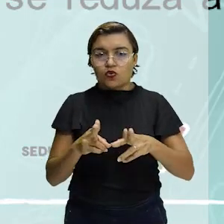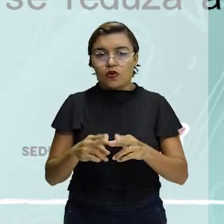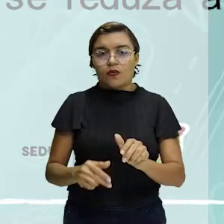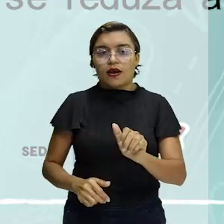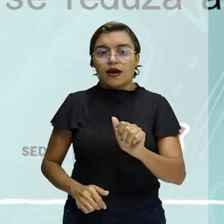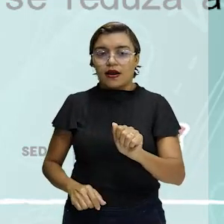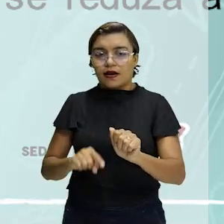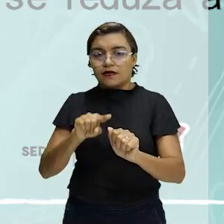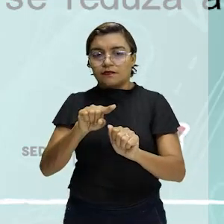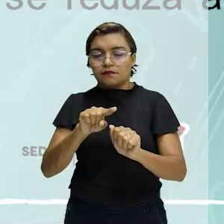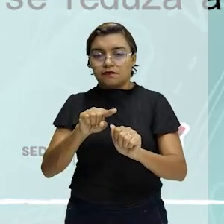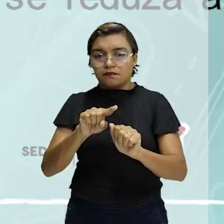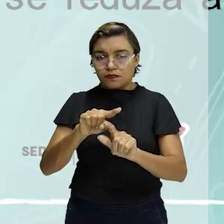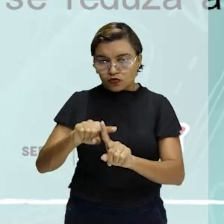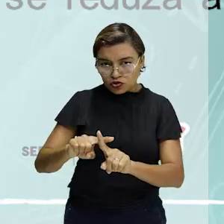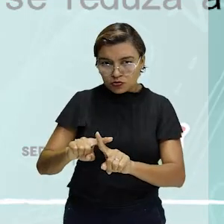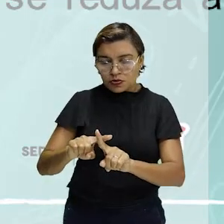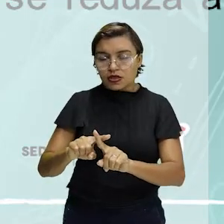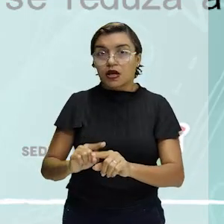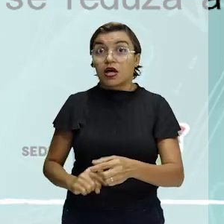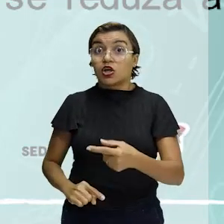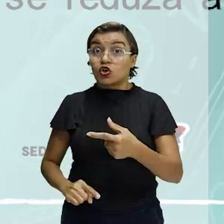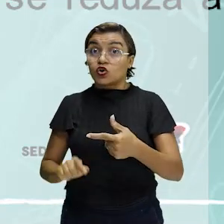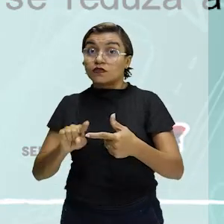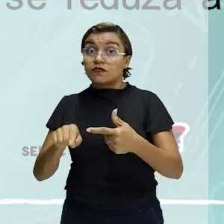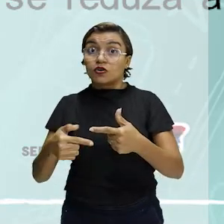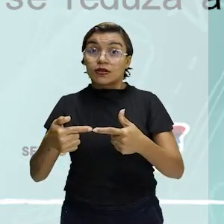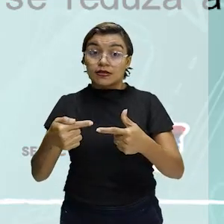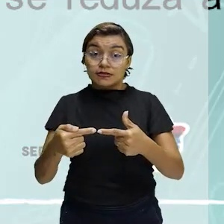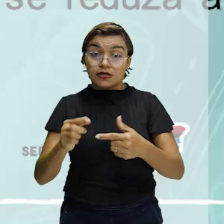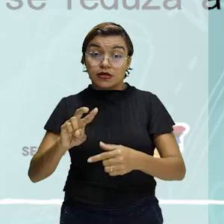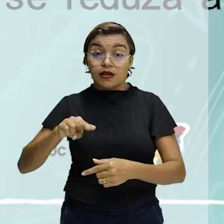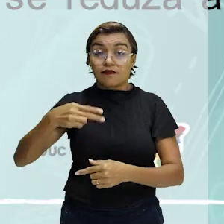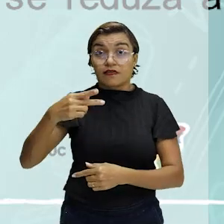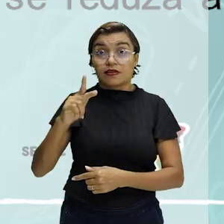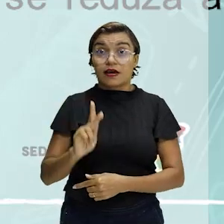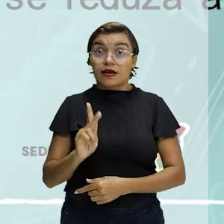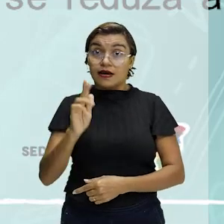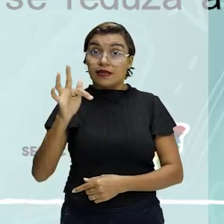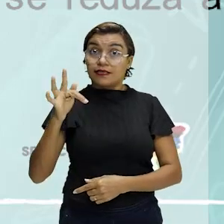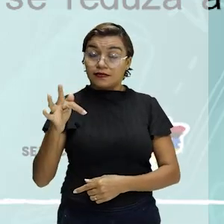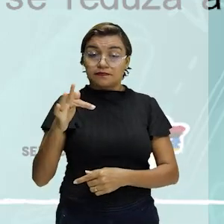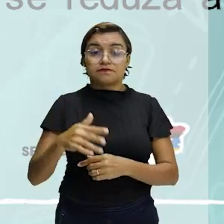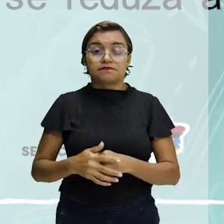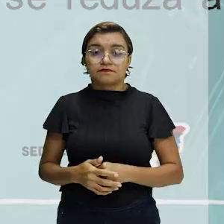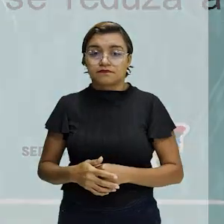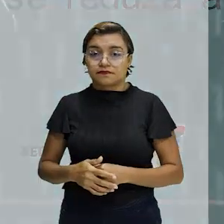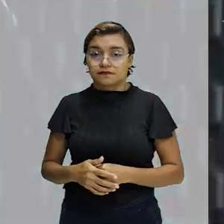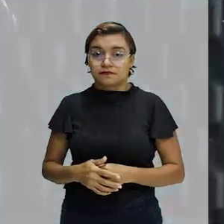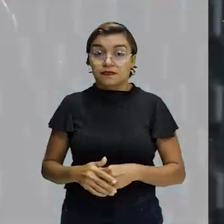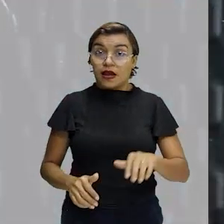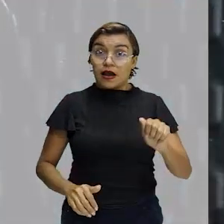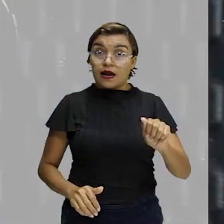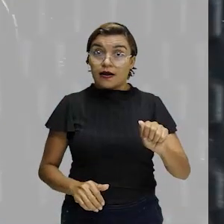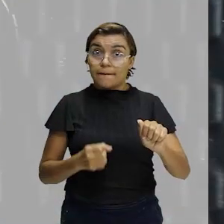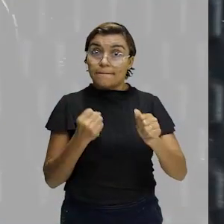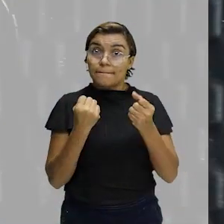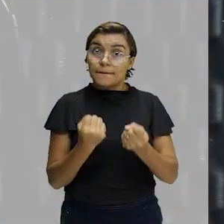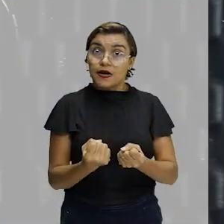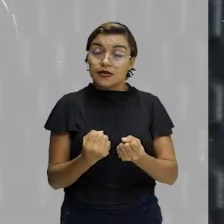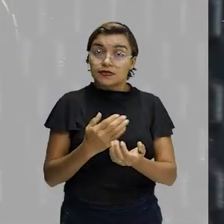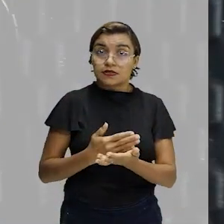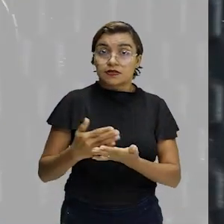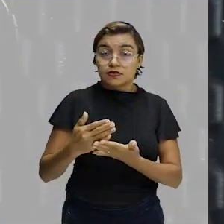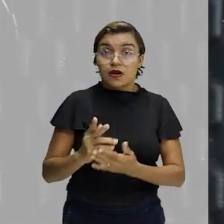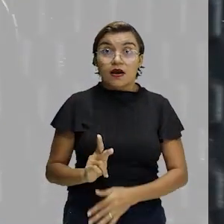multiplica 2,7 elevado a K vezes T, onde A é a massa inicial, K é